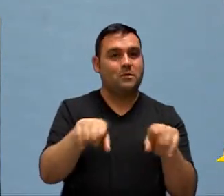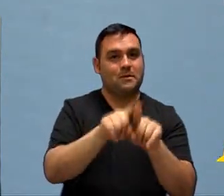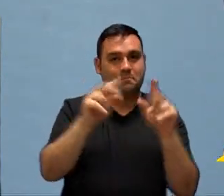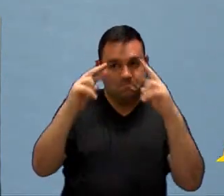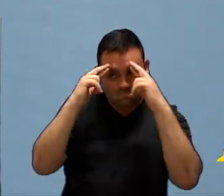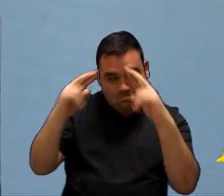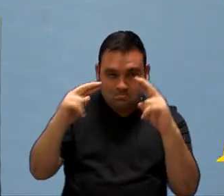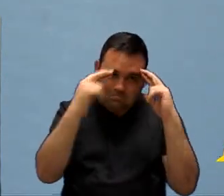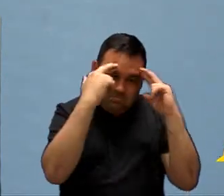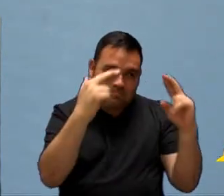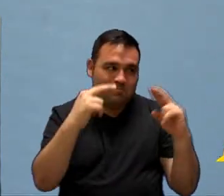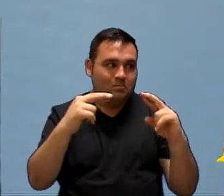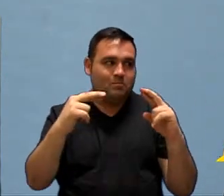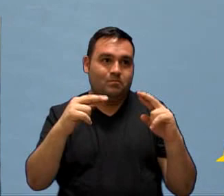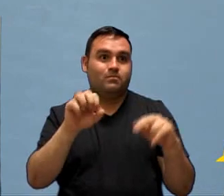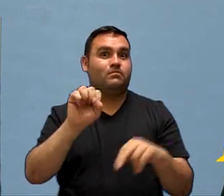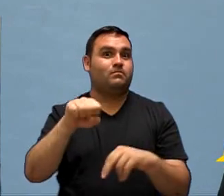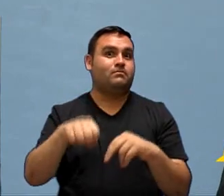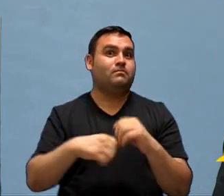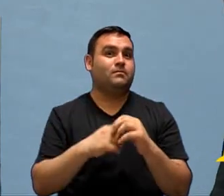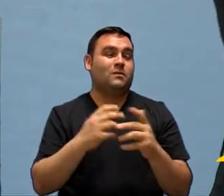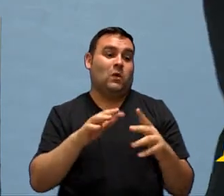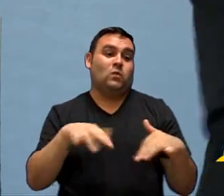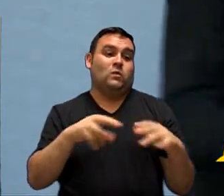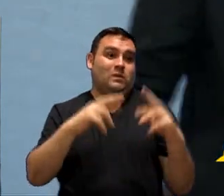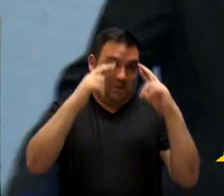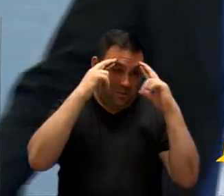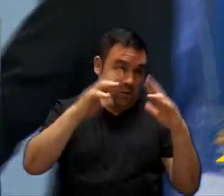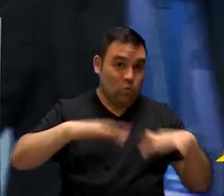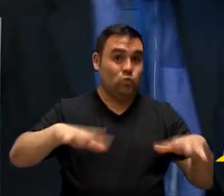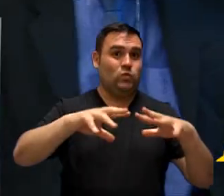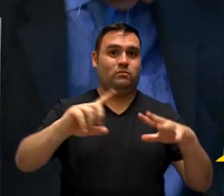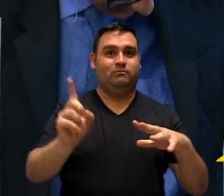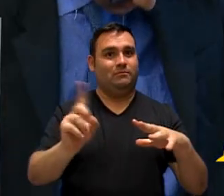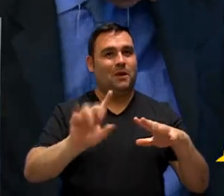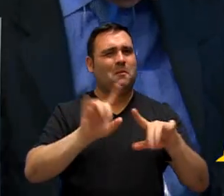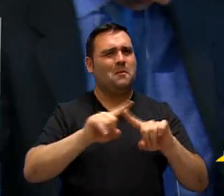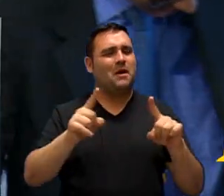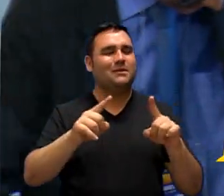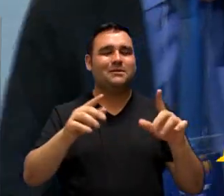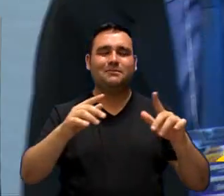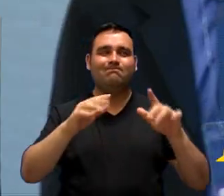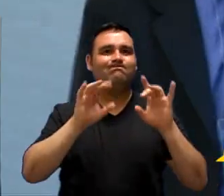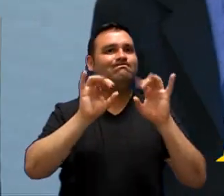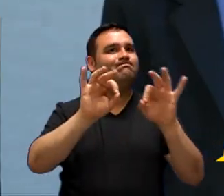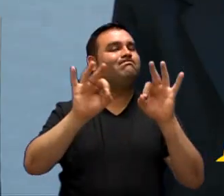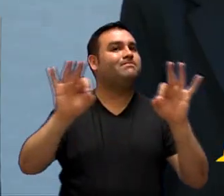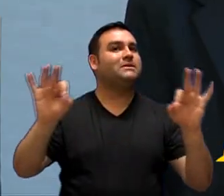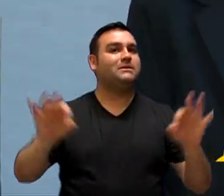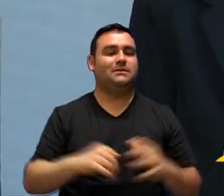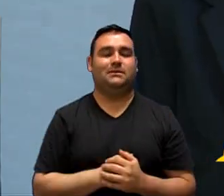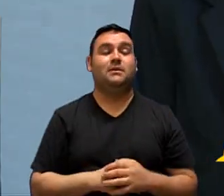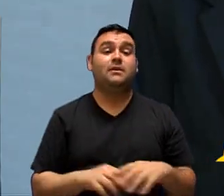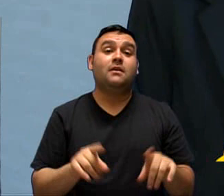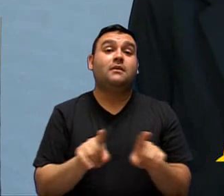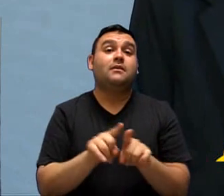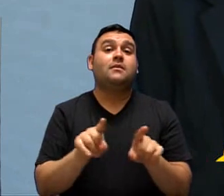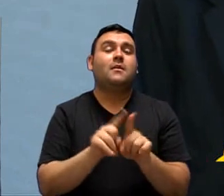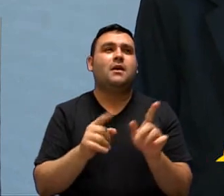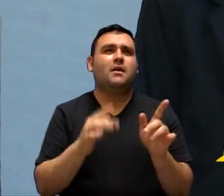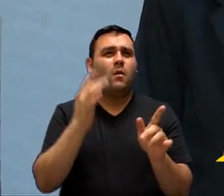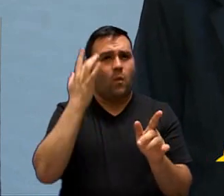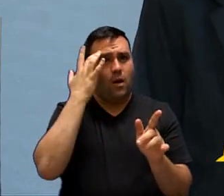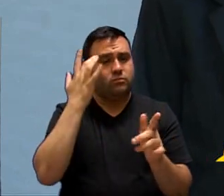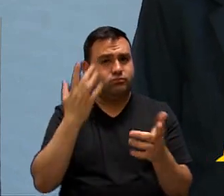respeitar. Respeitar, sim, né? Não que todo mundo tenha respeitado, mas foi incrível. E eu acredito